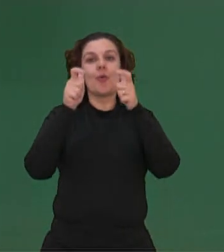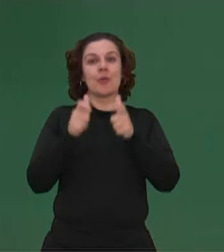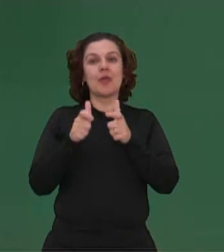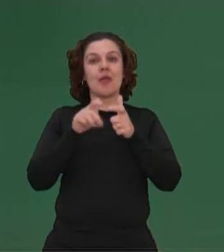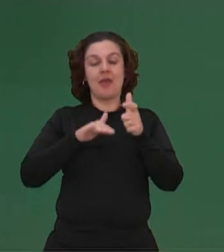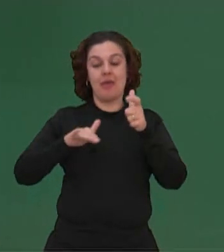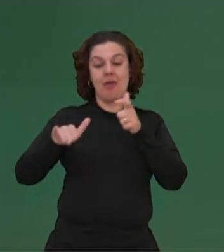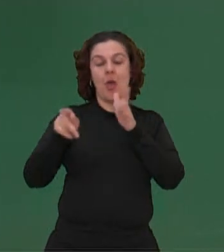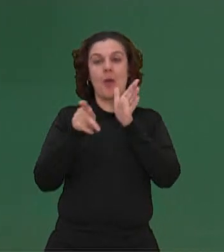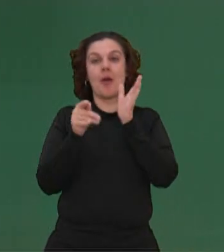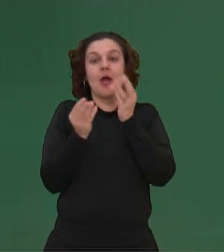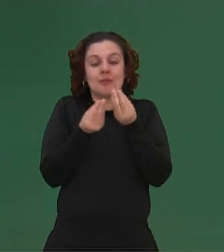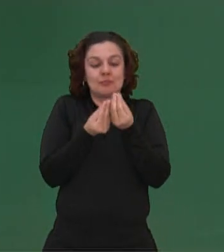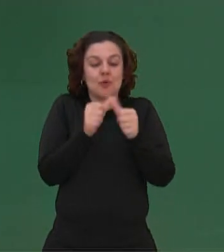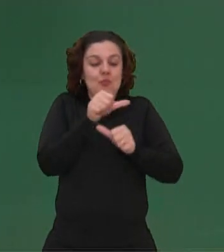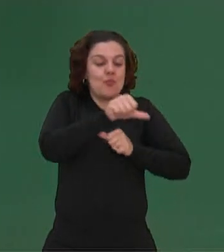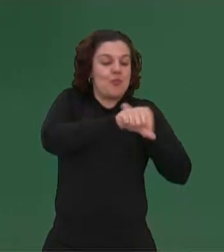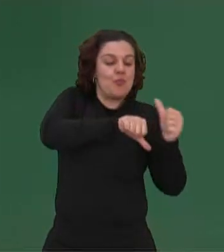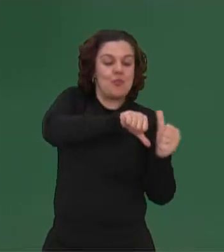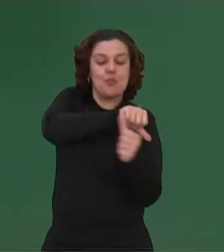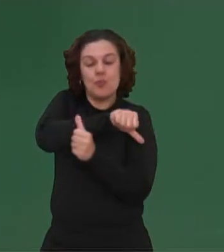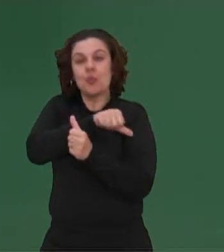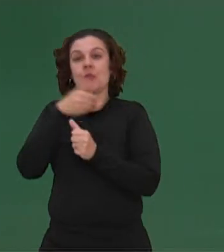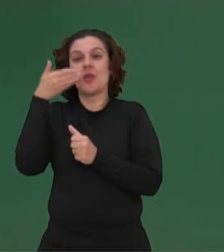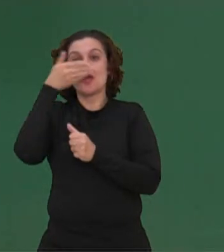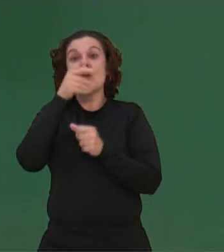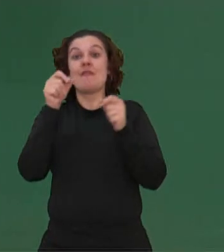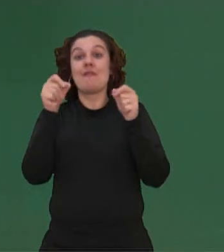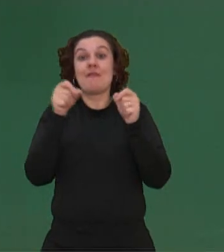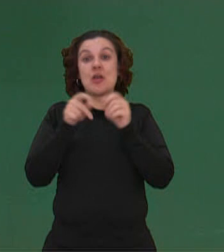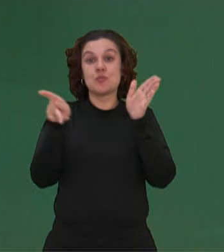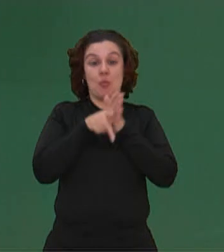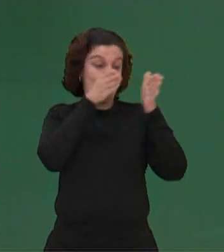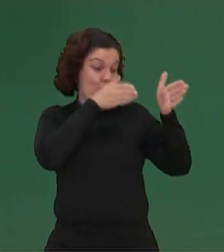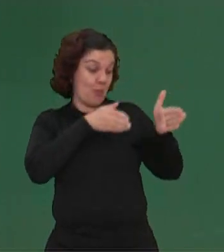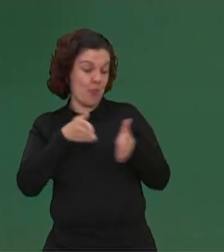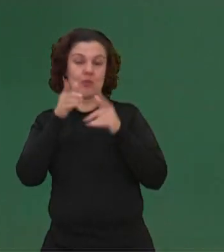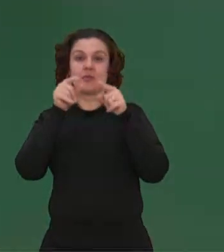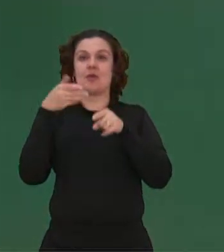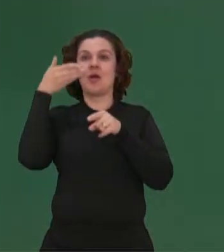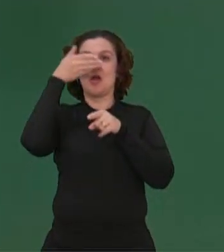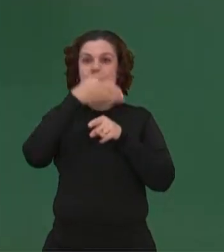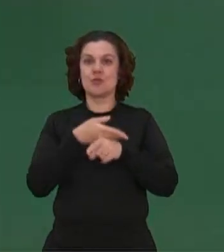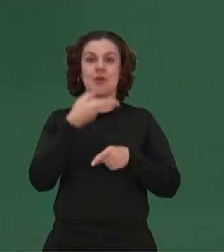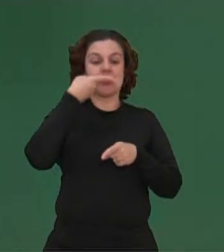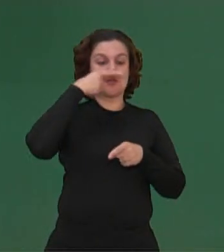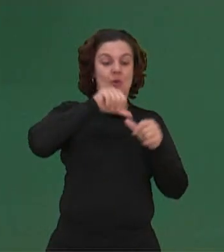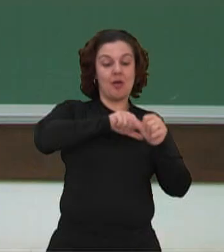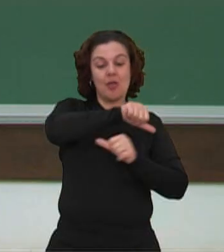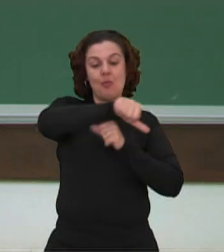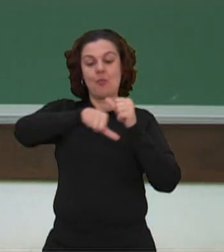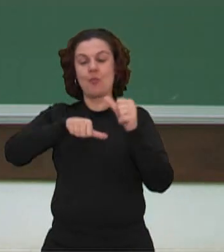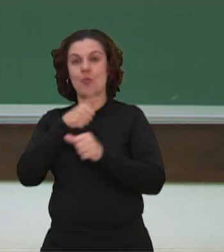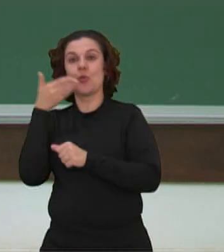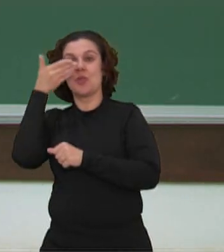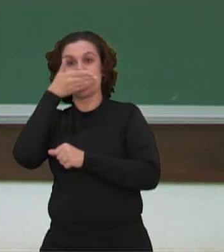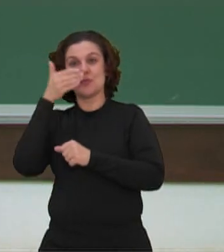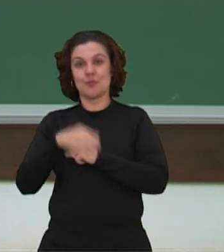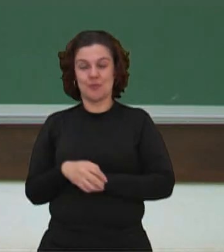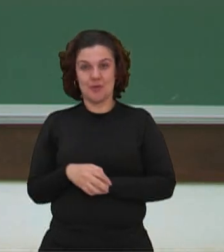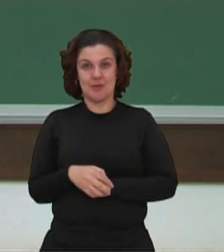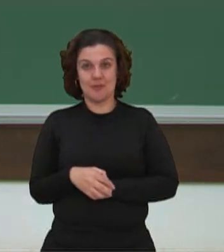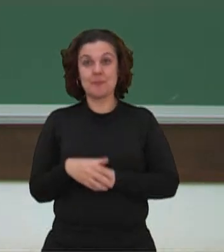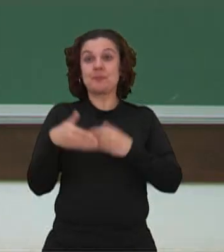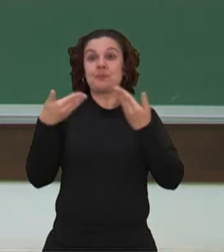unidade produtiva do açúcar, é o lugar onde se produz açúcar. Então, que elementos